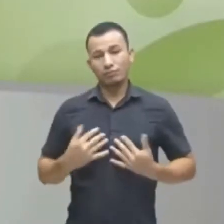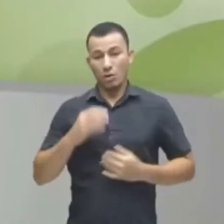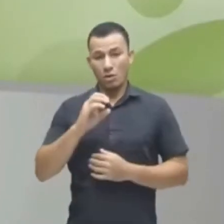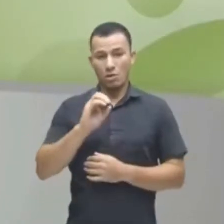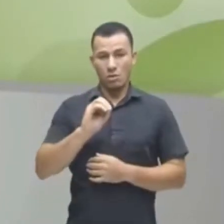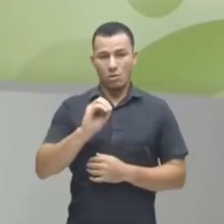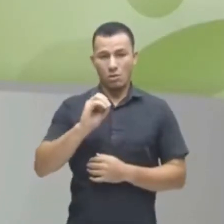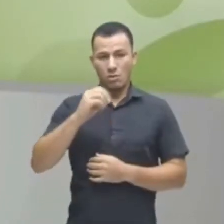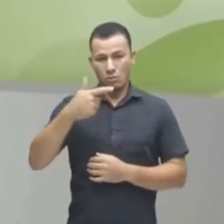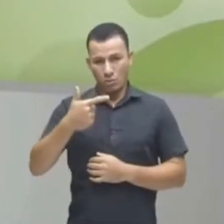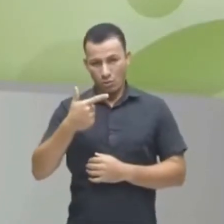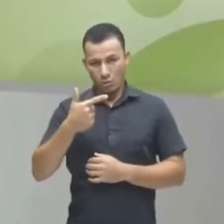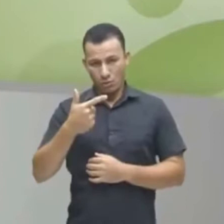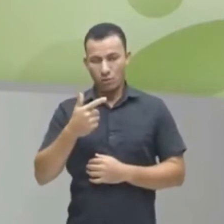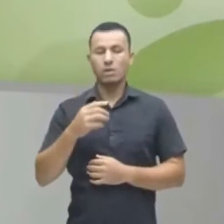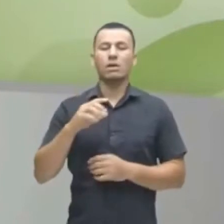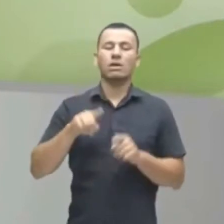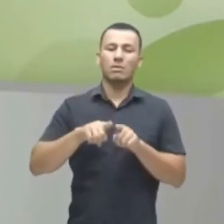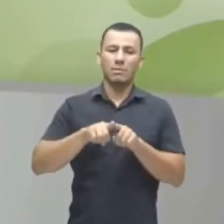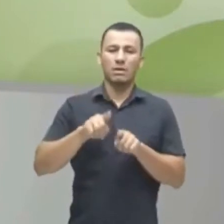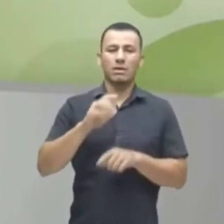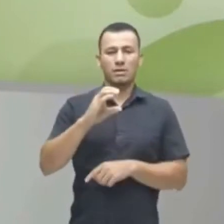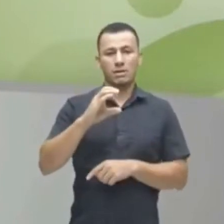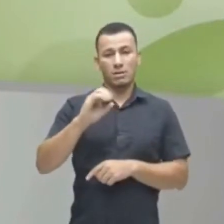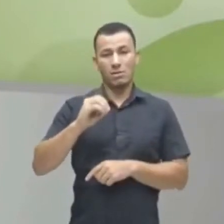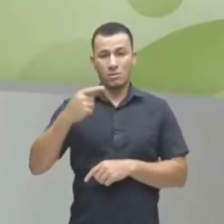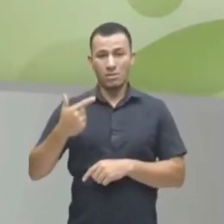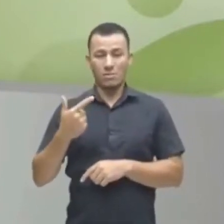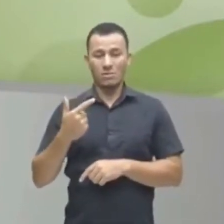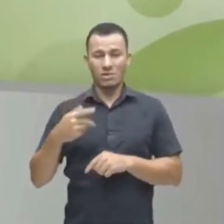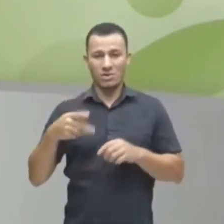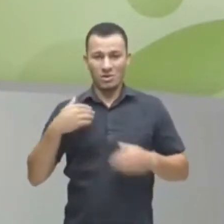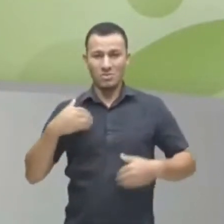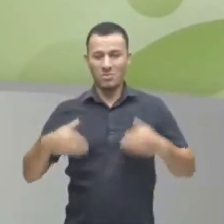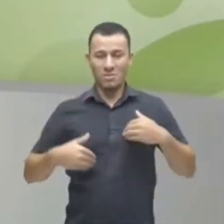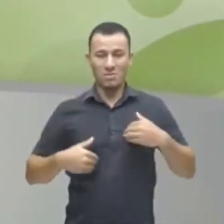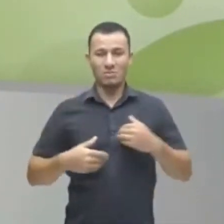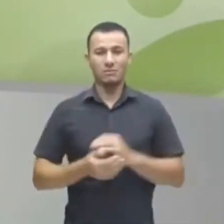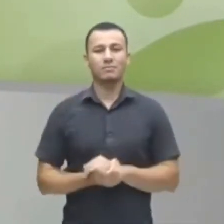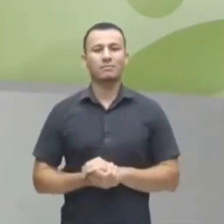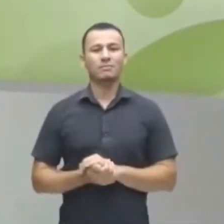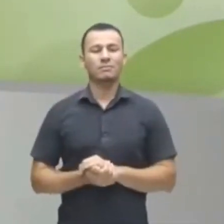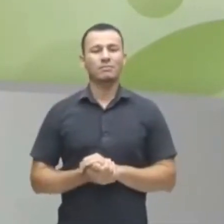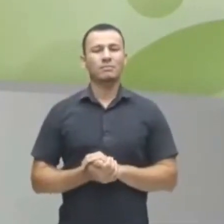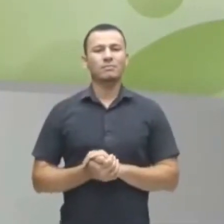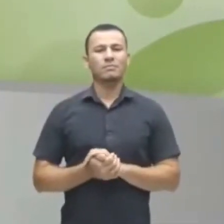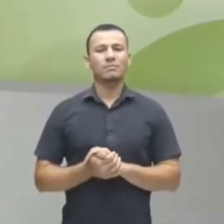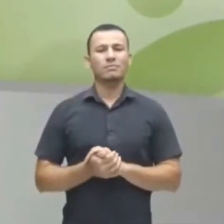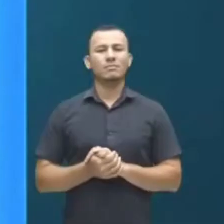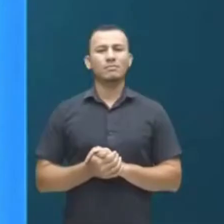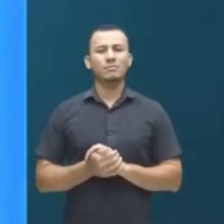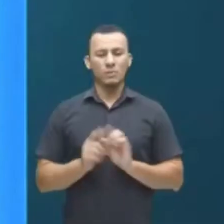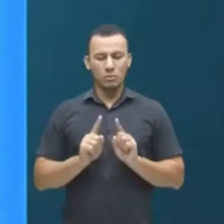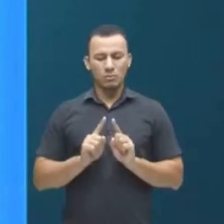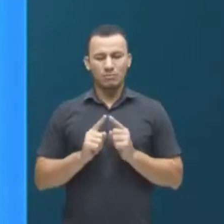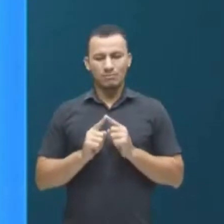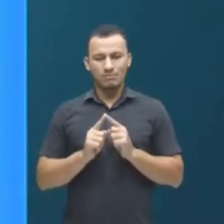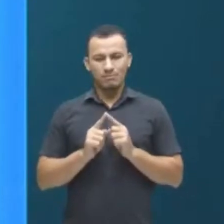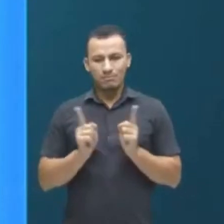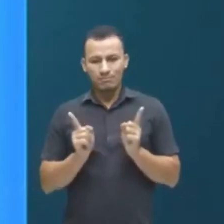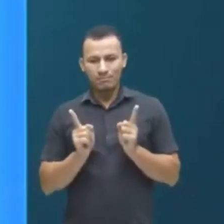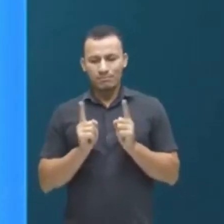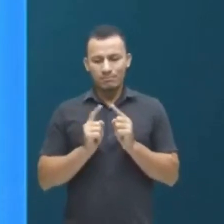e vai trazer gás carbônico, tá? As válvulas, vamos ver como que são essas válvulas? Por que tem